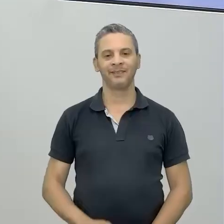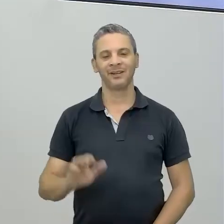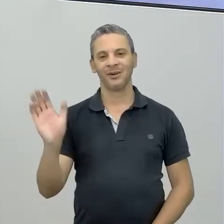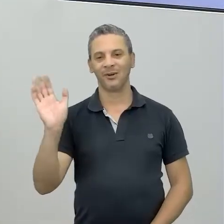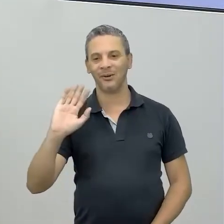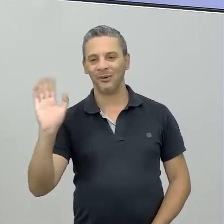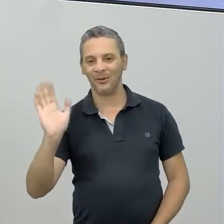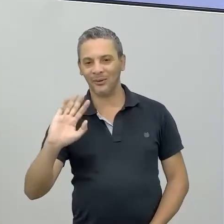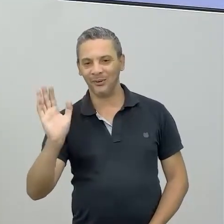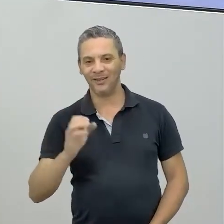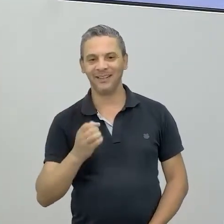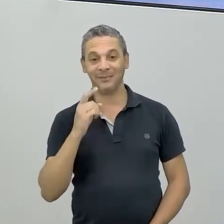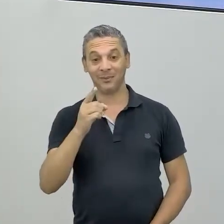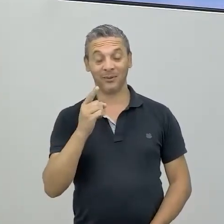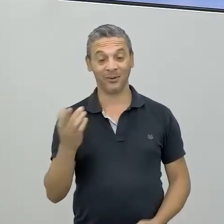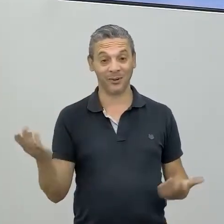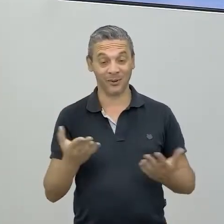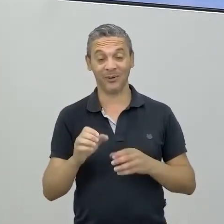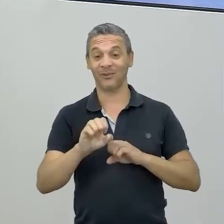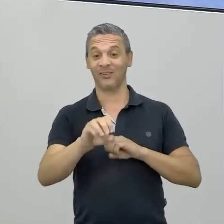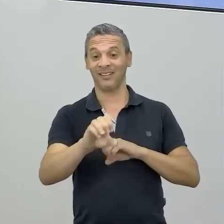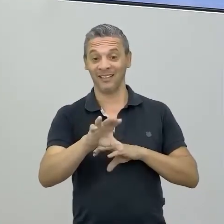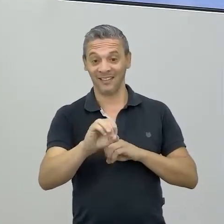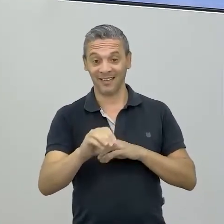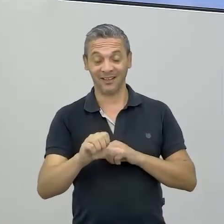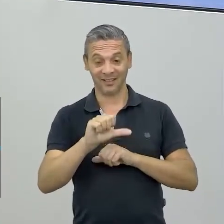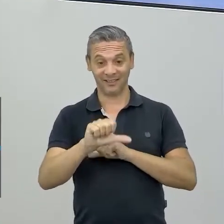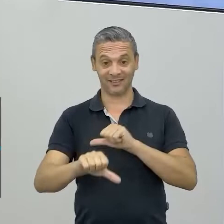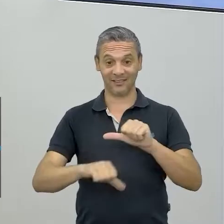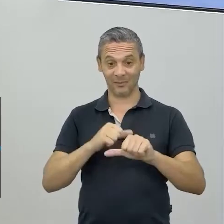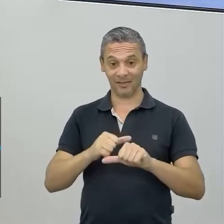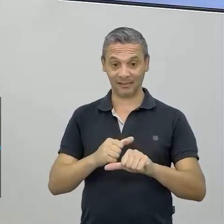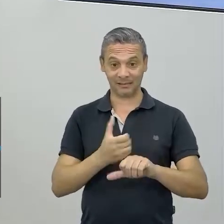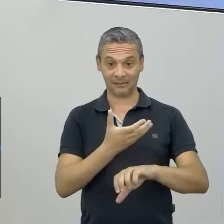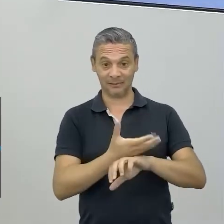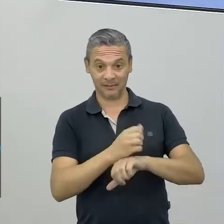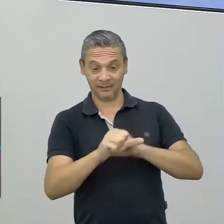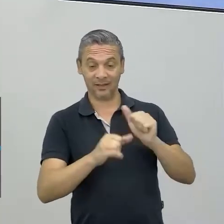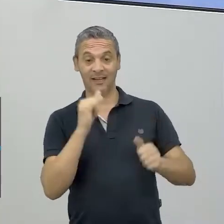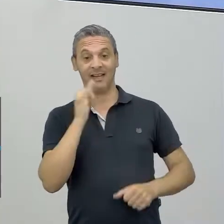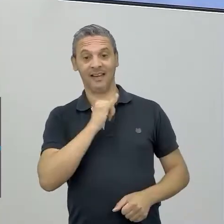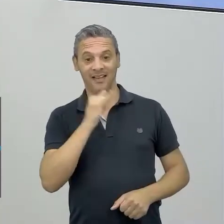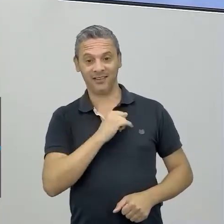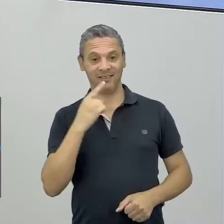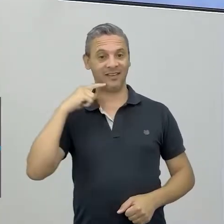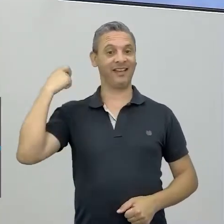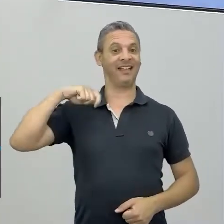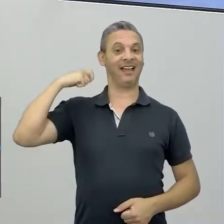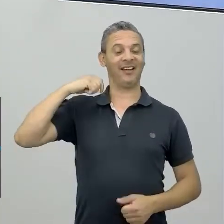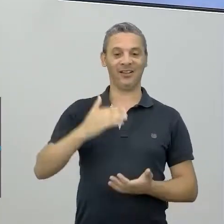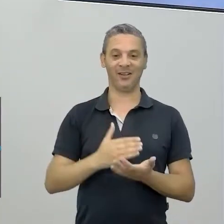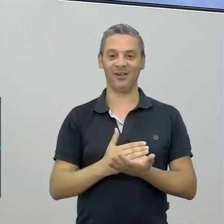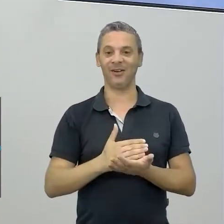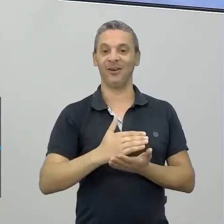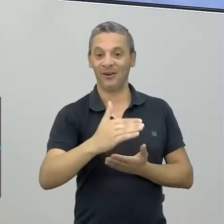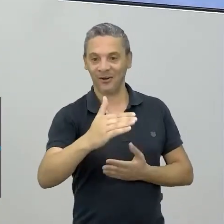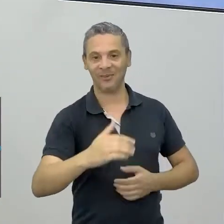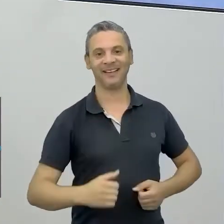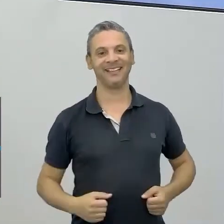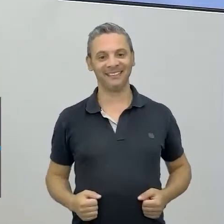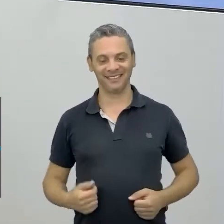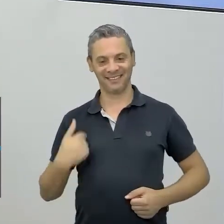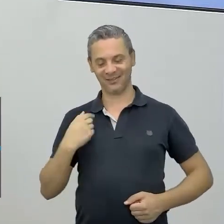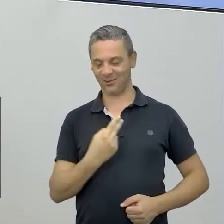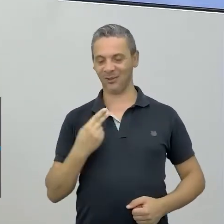Oi, gente, que bom que vocês chegaram aqui para a nossa aula de transformação de matéria e energia. Ouça o sinal da nossa aula, vamos começar. Isso mesmo, eu